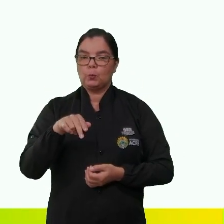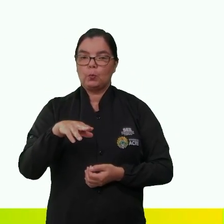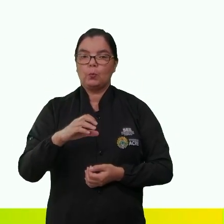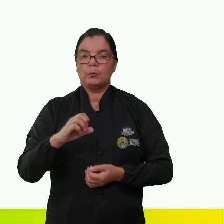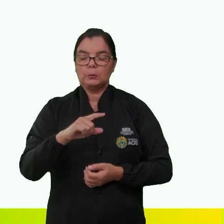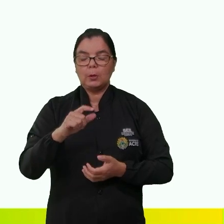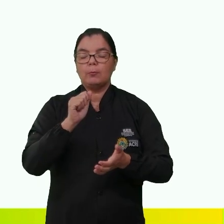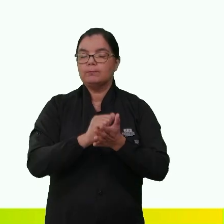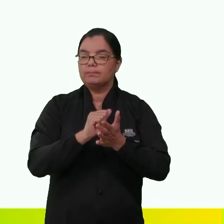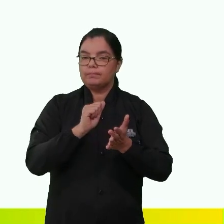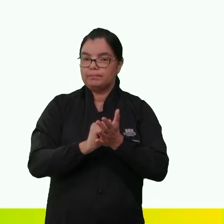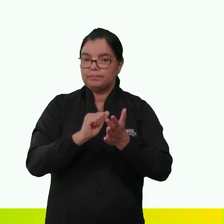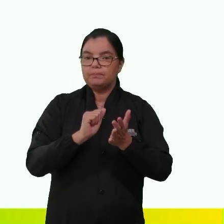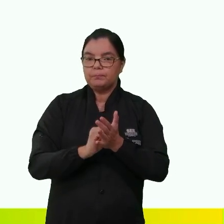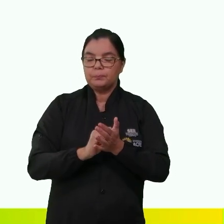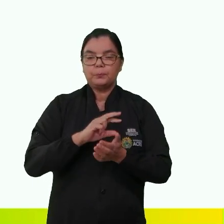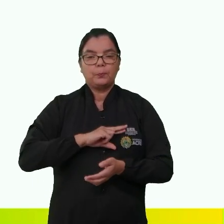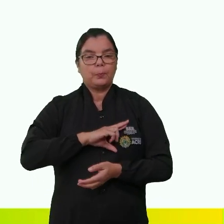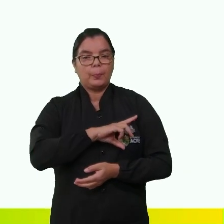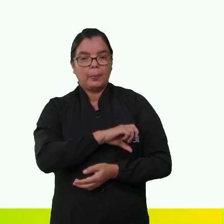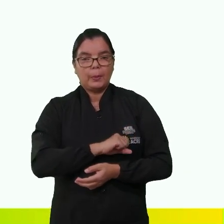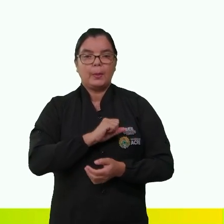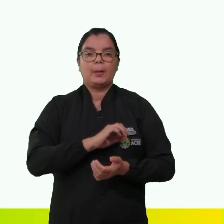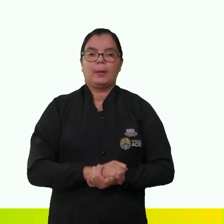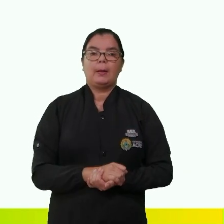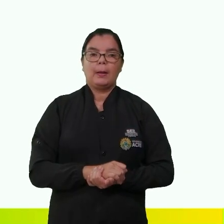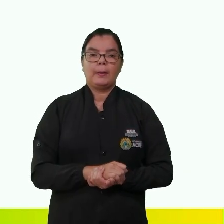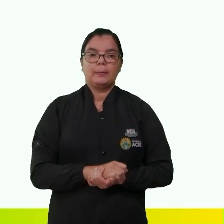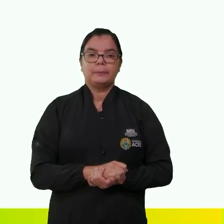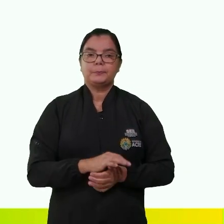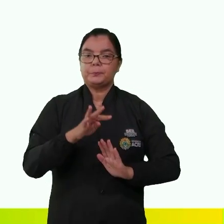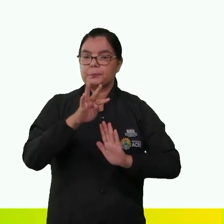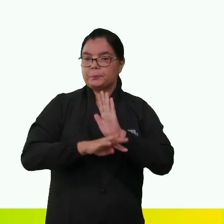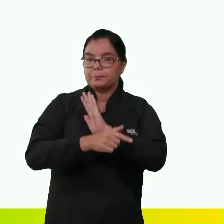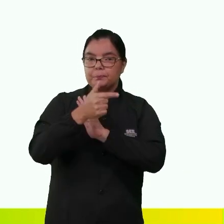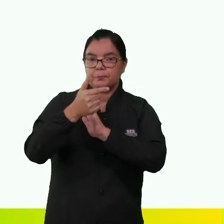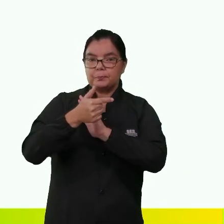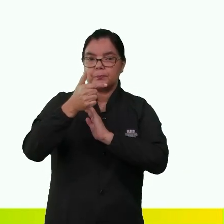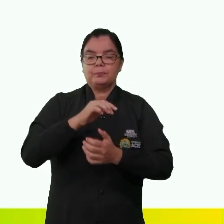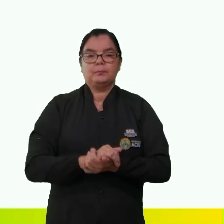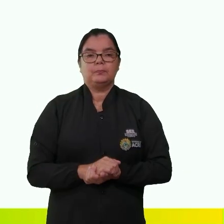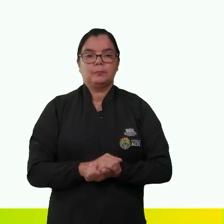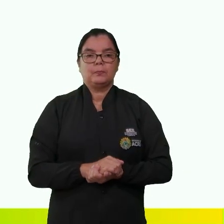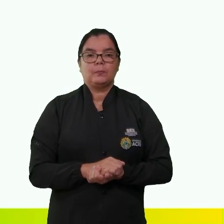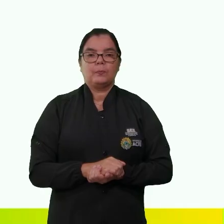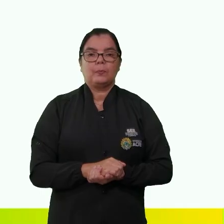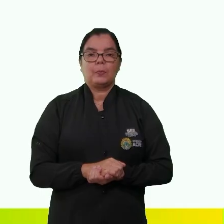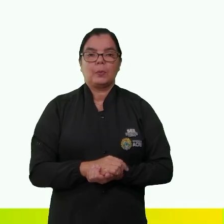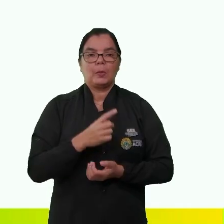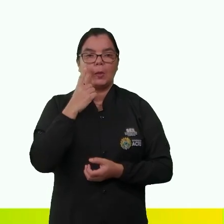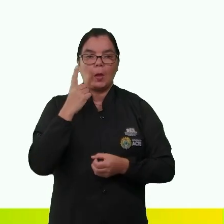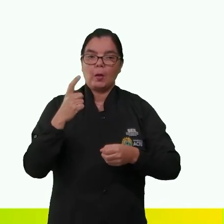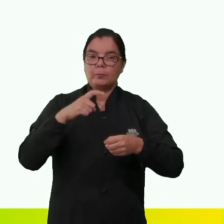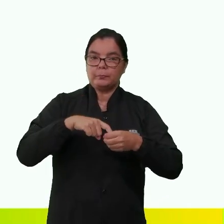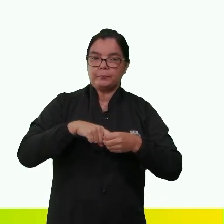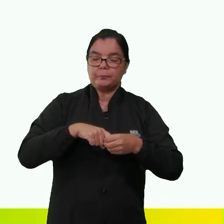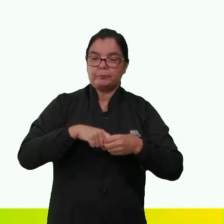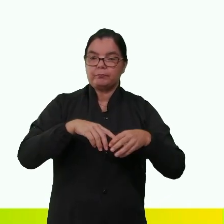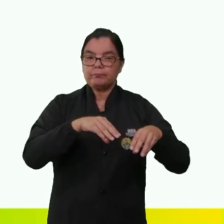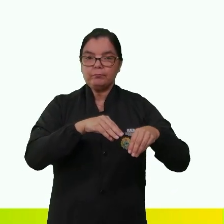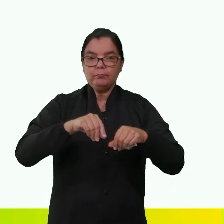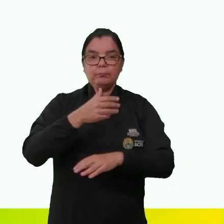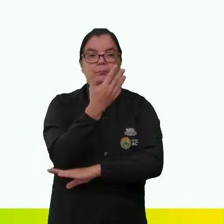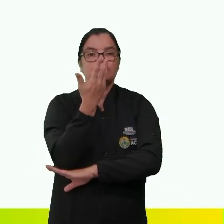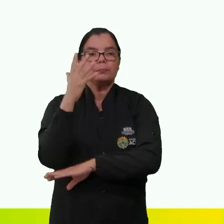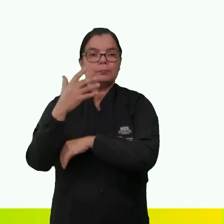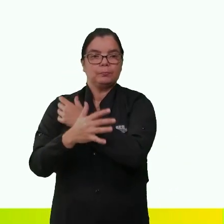uma obra aí do romantismo, tá? O texto 2, Canto de regresso à pátria.